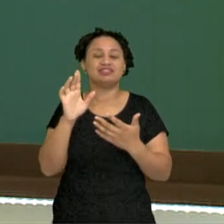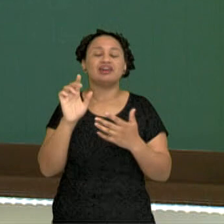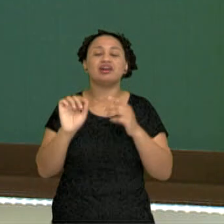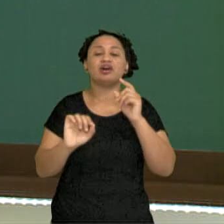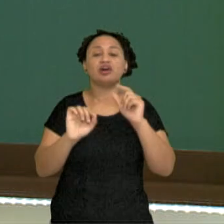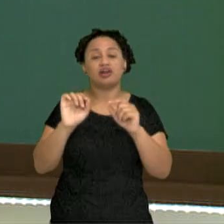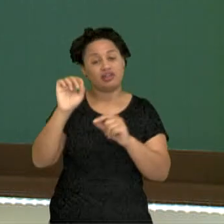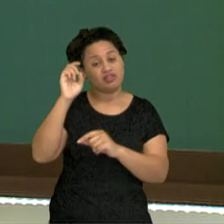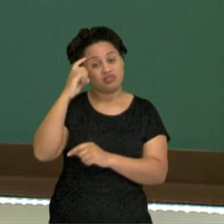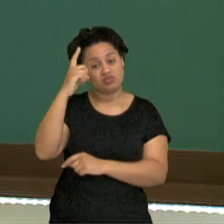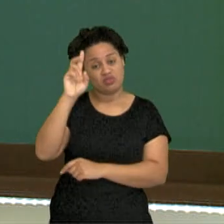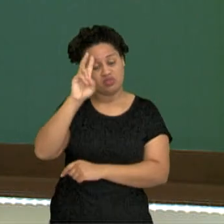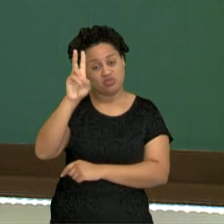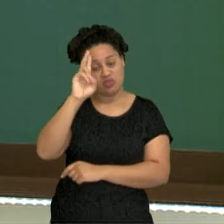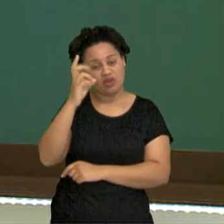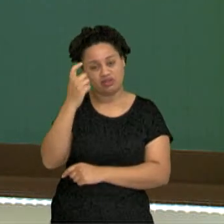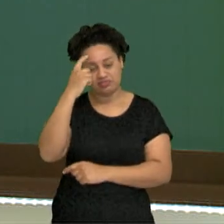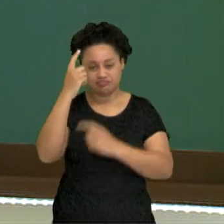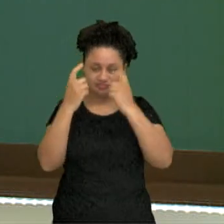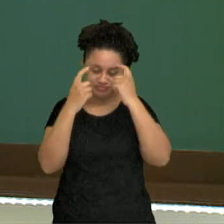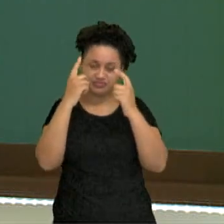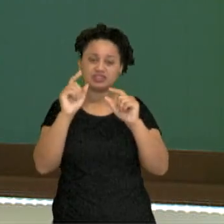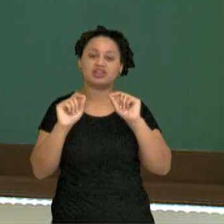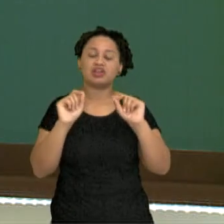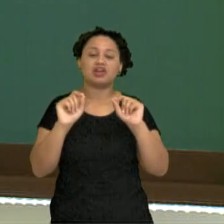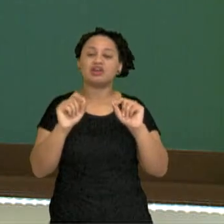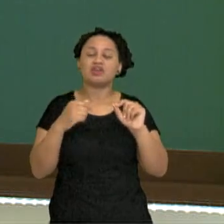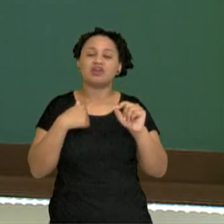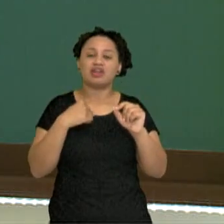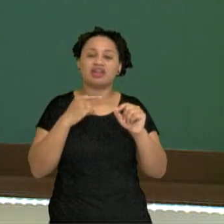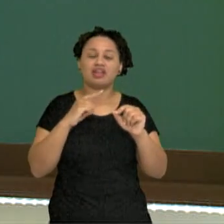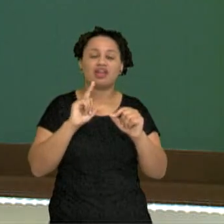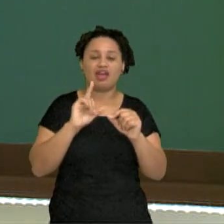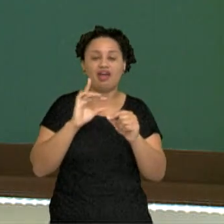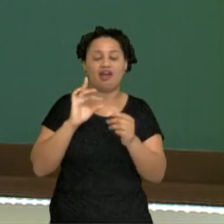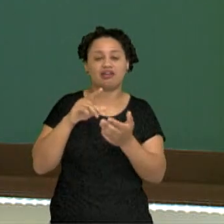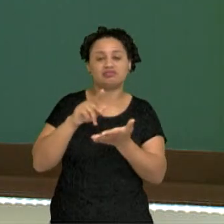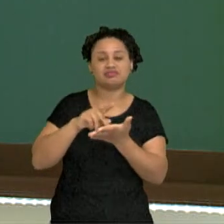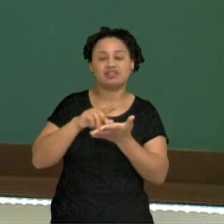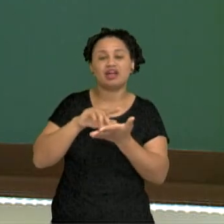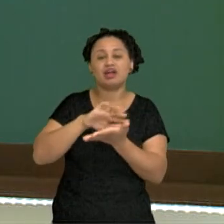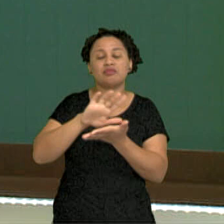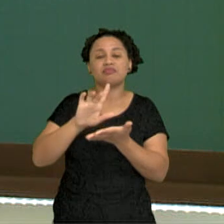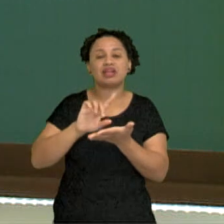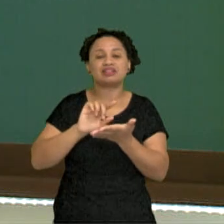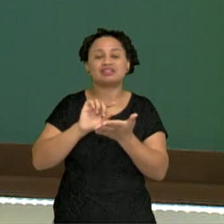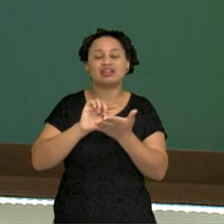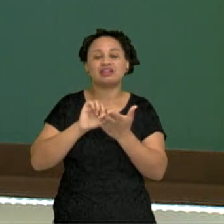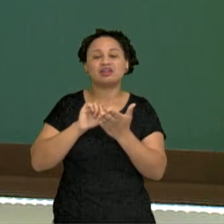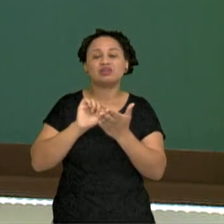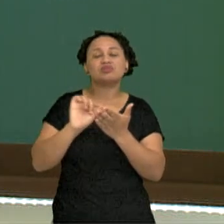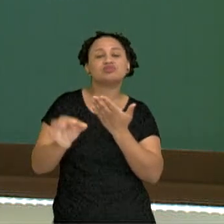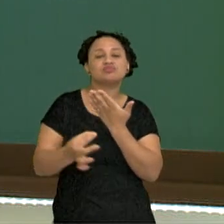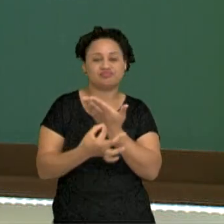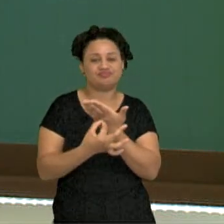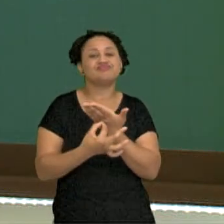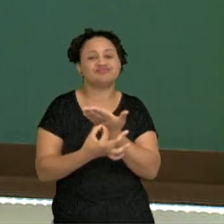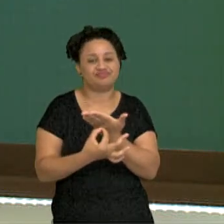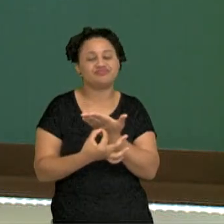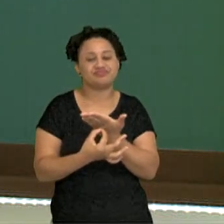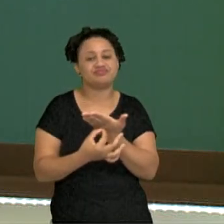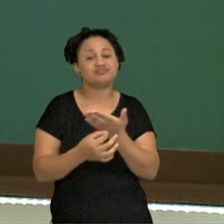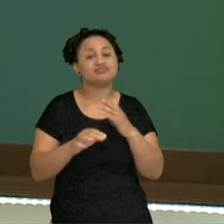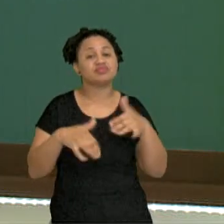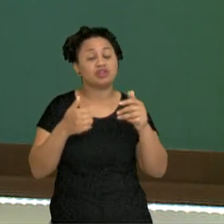não trabalha exatamente com a realidade, trabalha com o imaginário, com esse lado. É um clássico, né? Porque é um